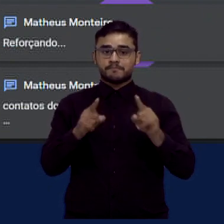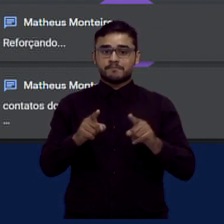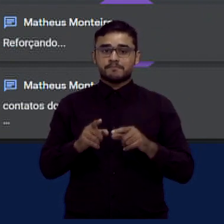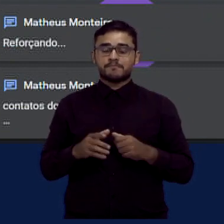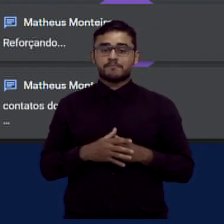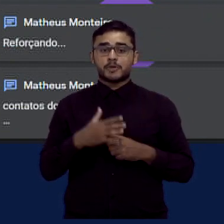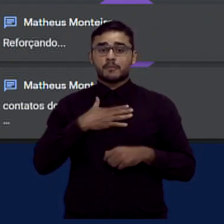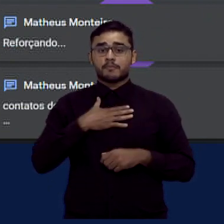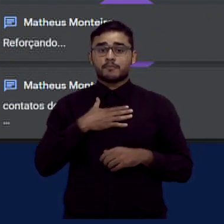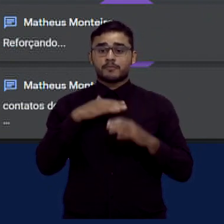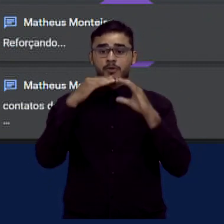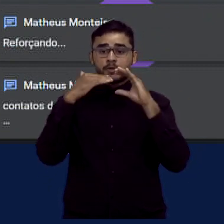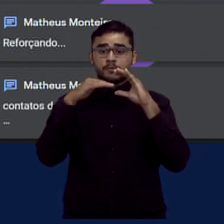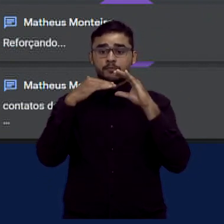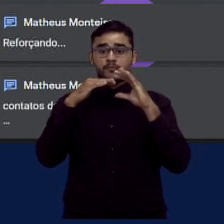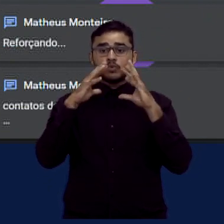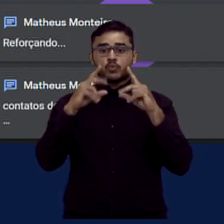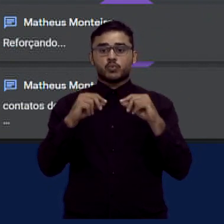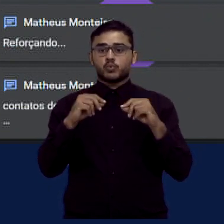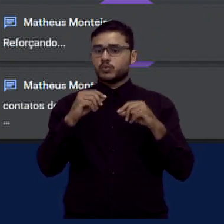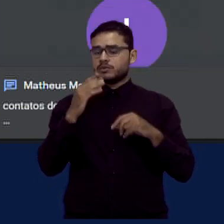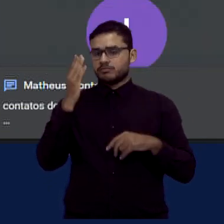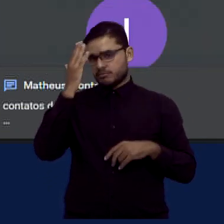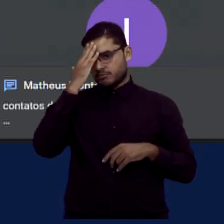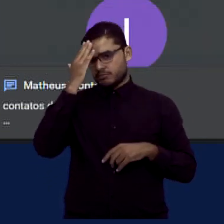o meu site, luiscarlos.com,